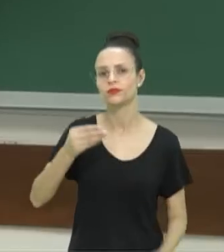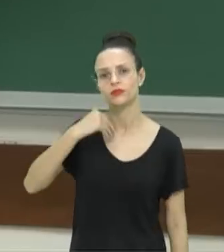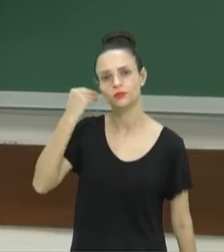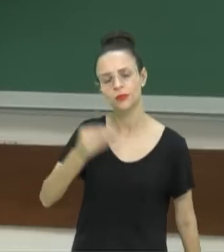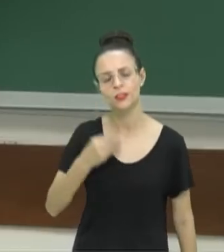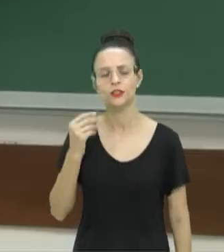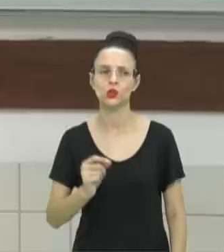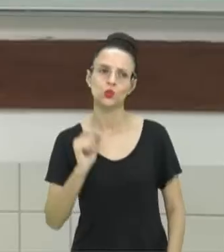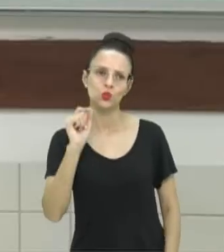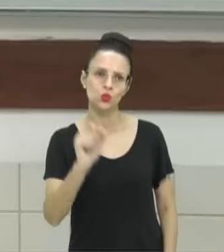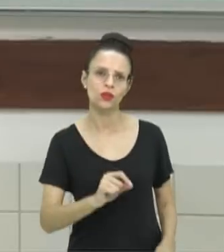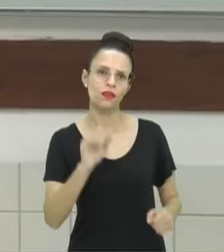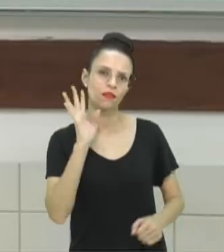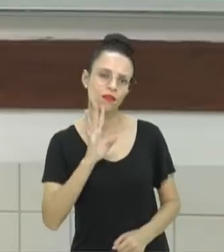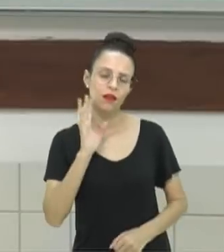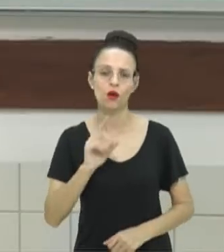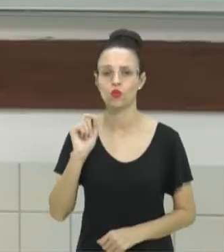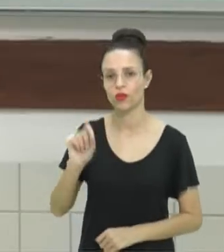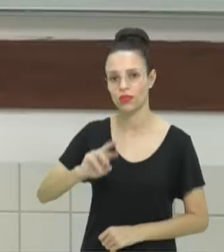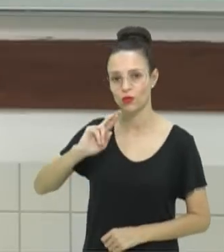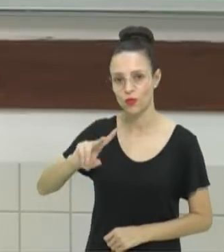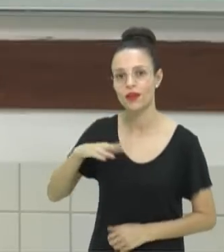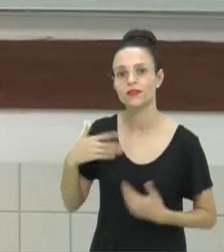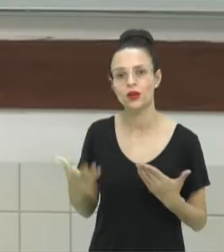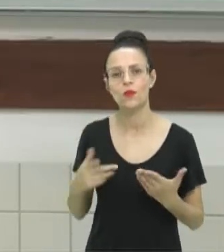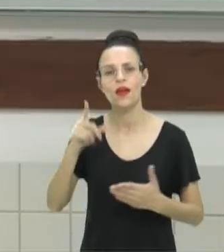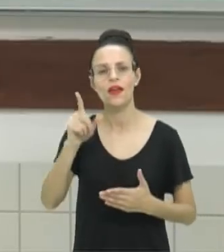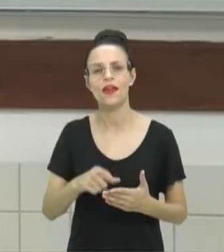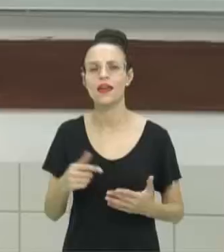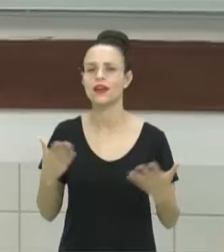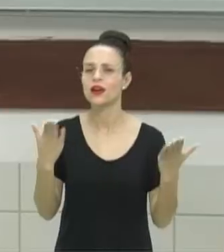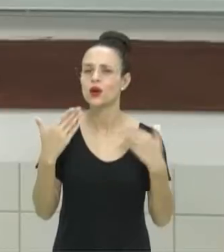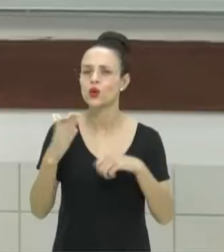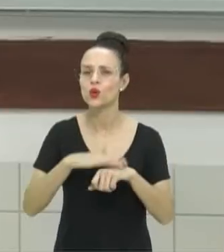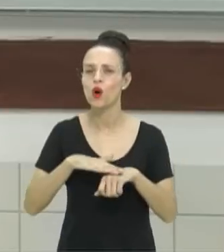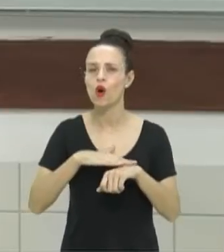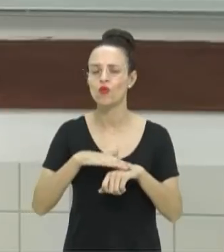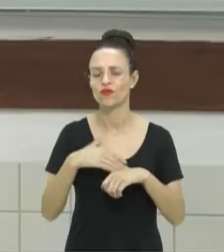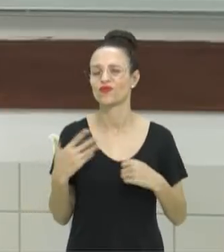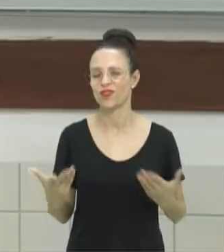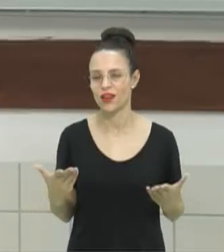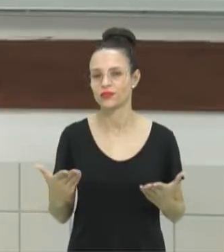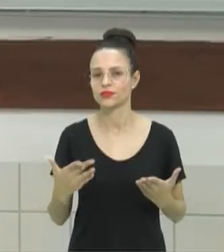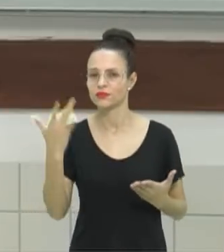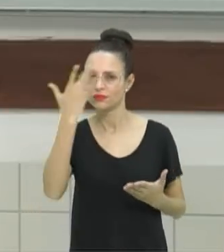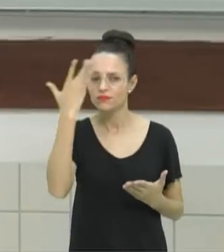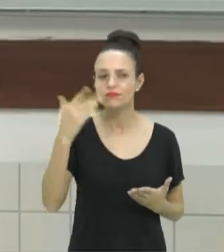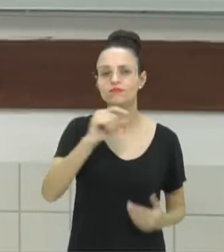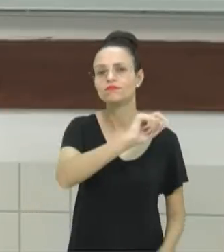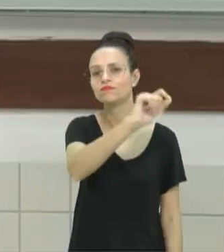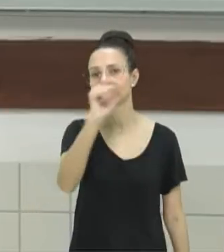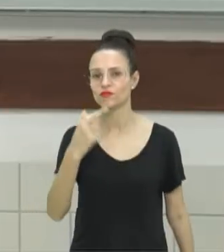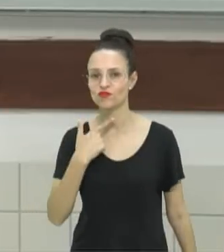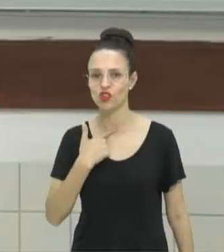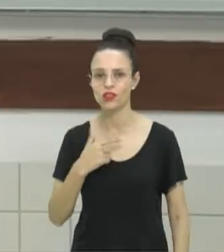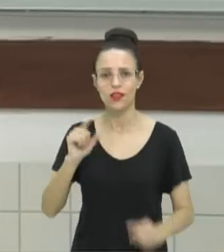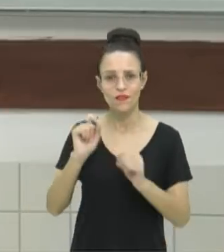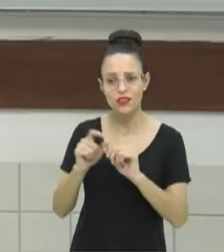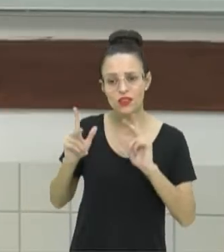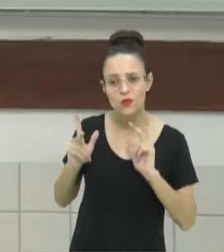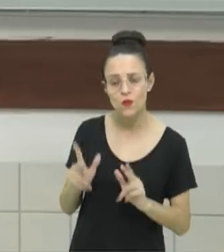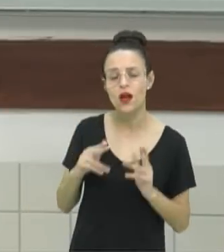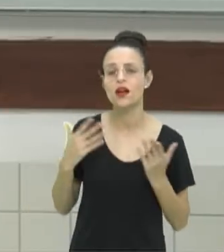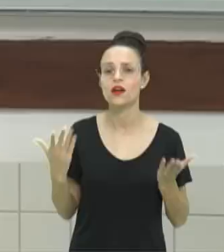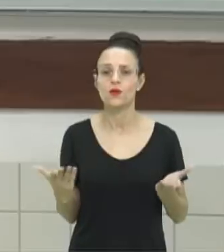não foi, o que foi legal. Então, é como se fosse uma conversa ali com pessoas que gostariam de fazer aquele trajeto